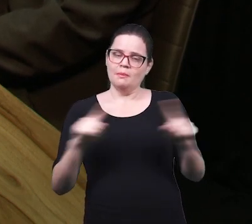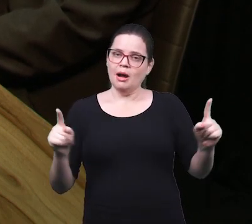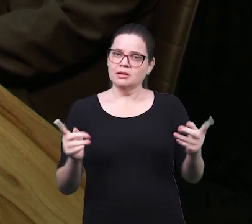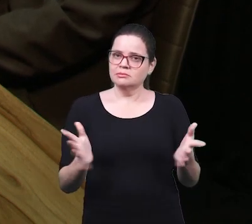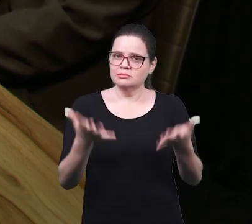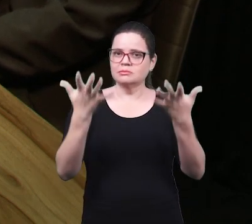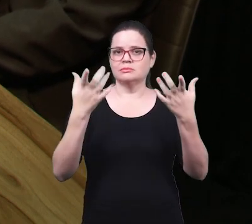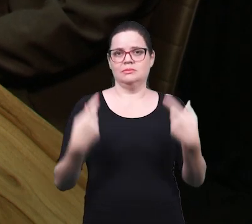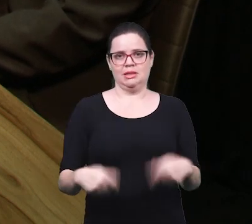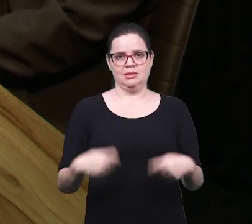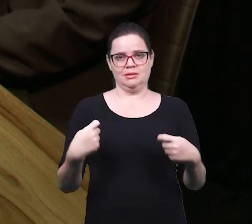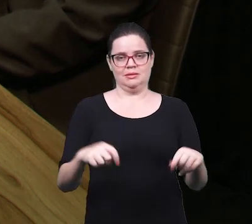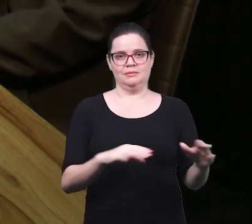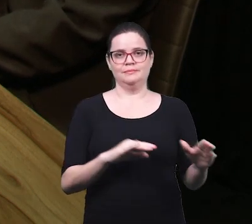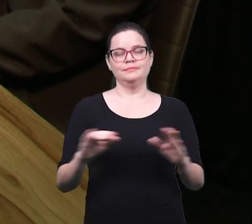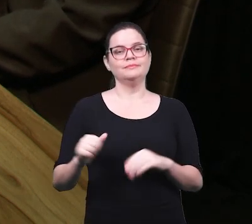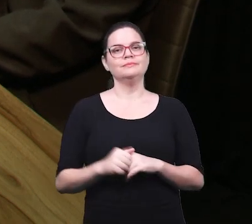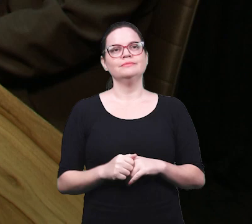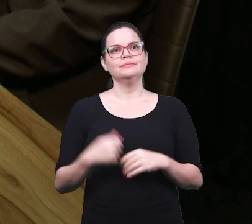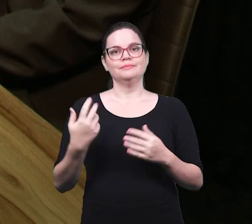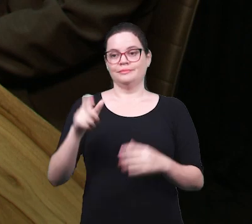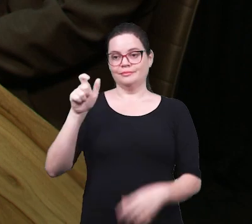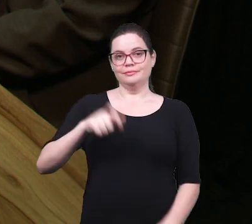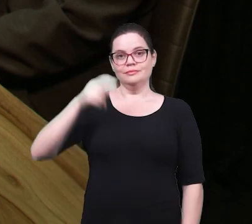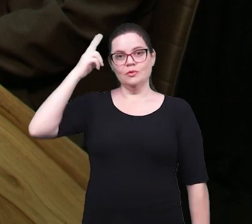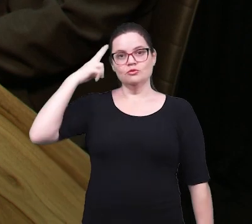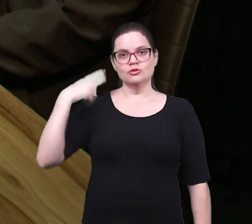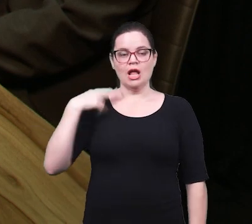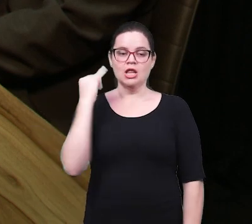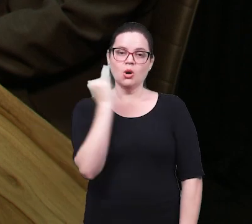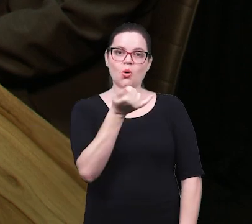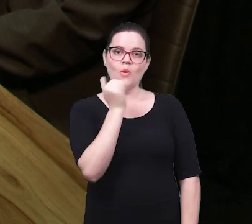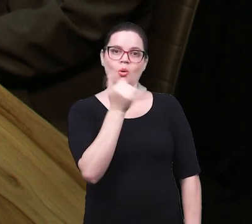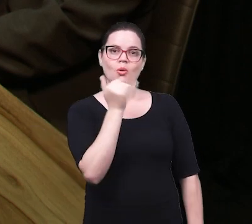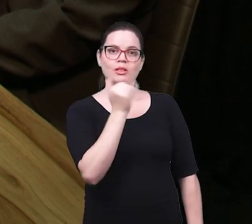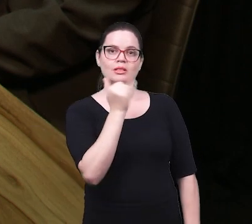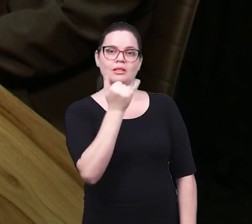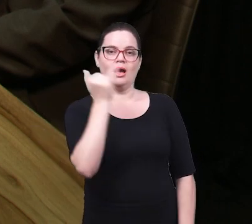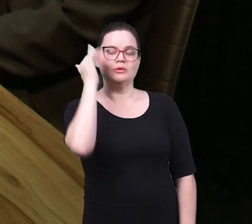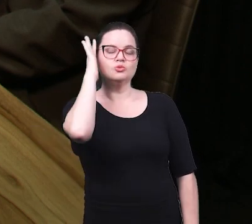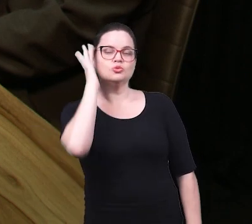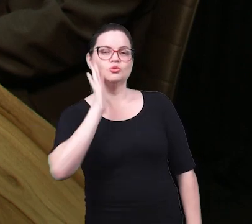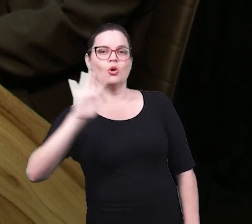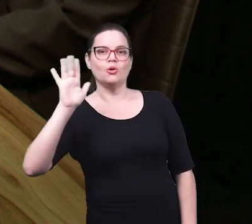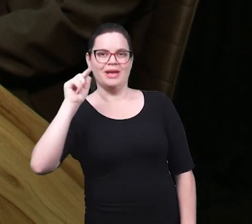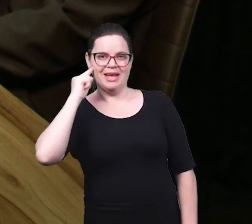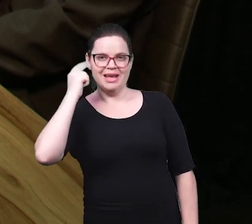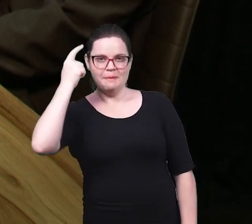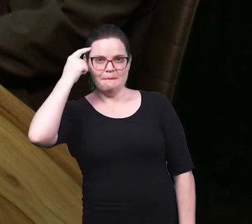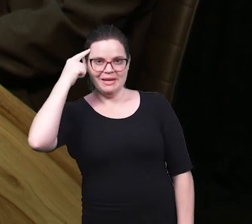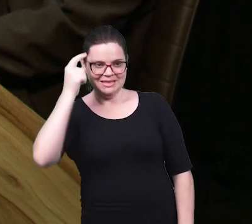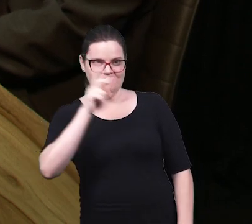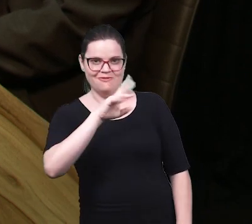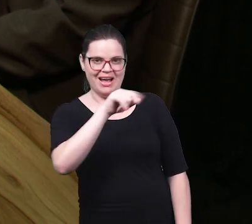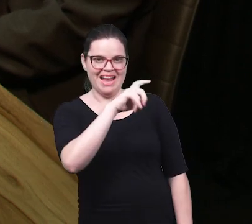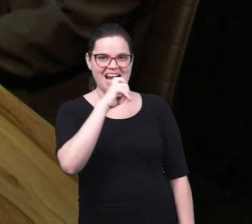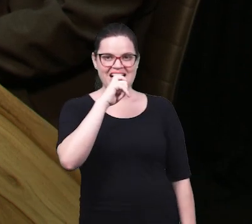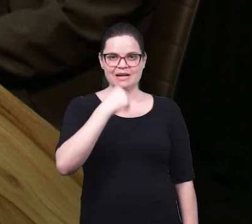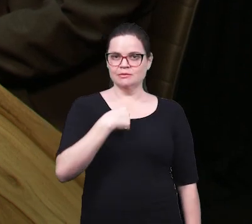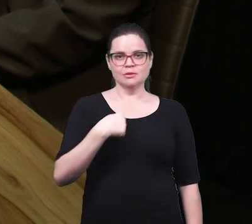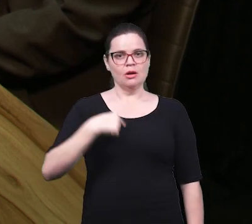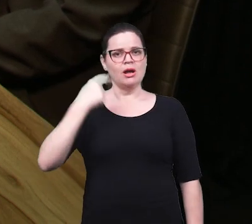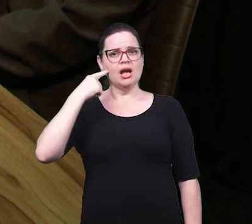José, pastor Marcos, vai contar esse sonho, ele não imaginava que os irmãos dele iriam ter essa reação. Ele